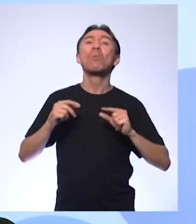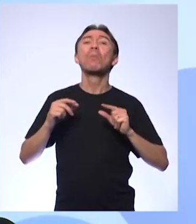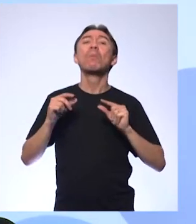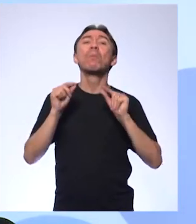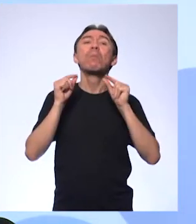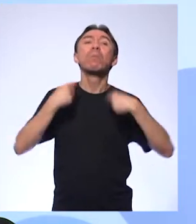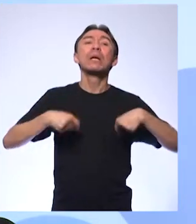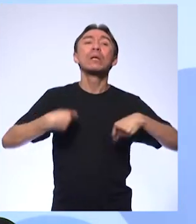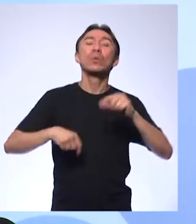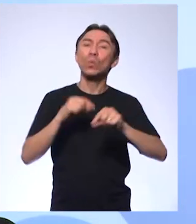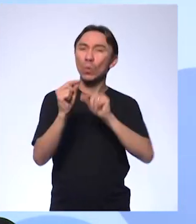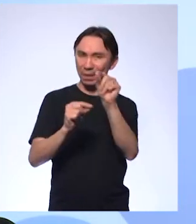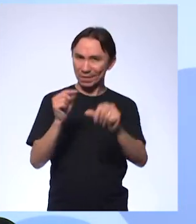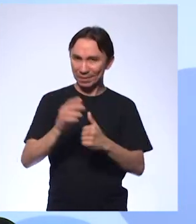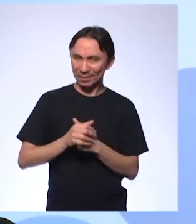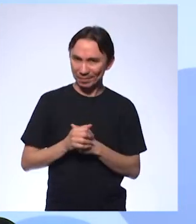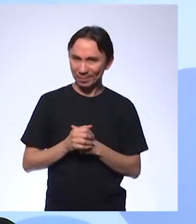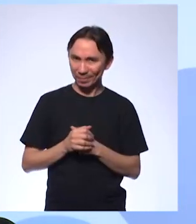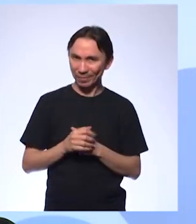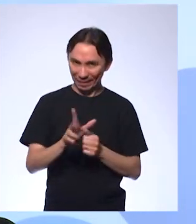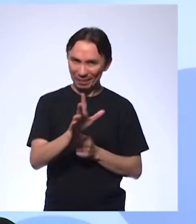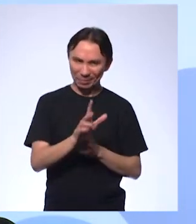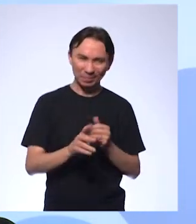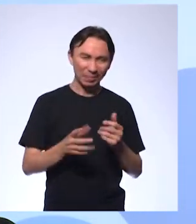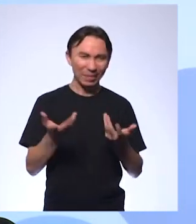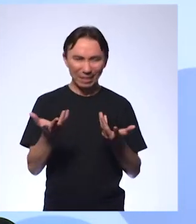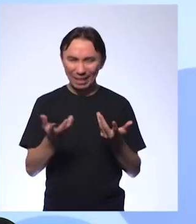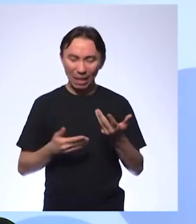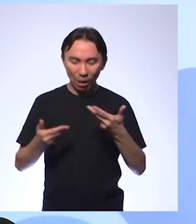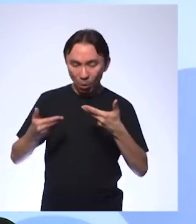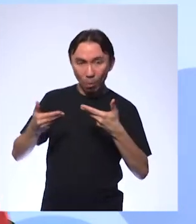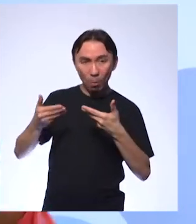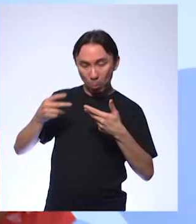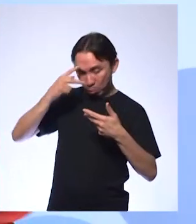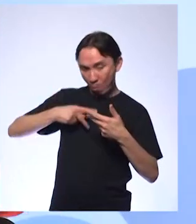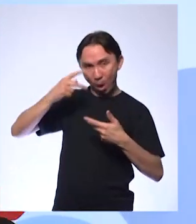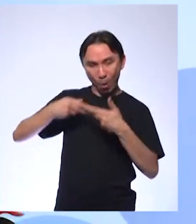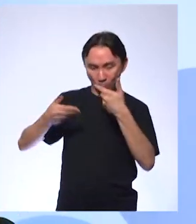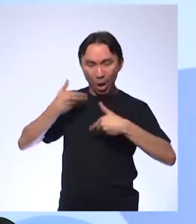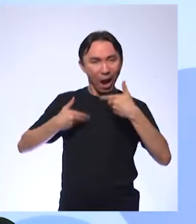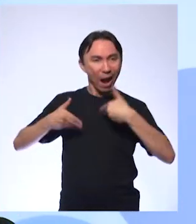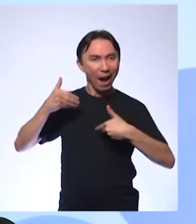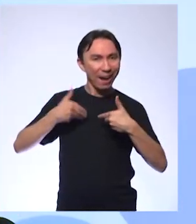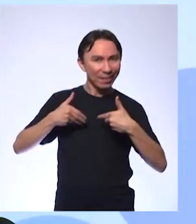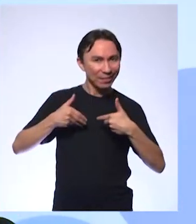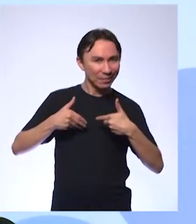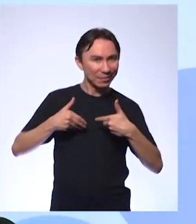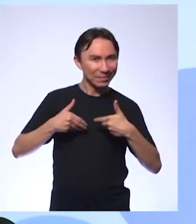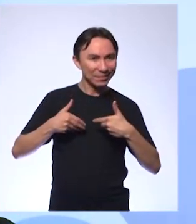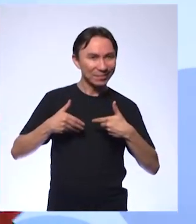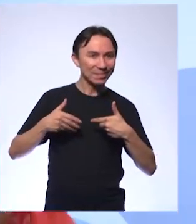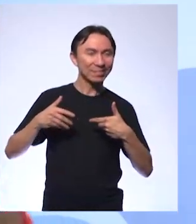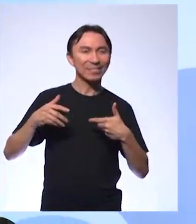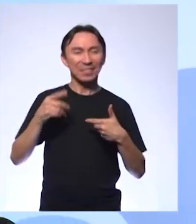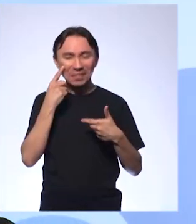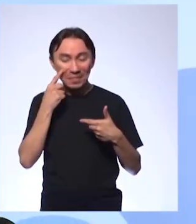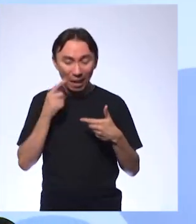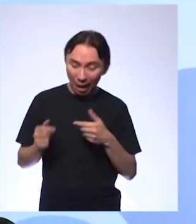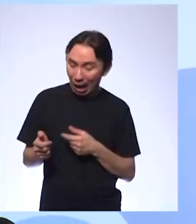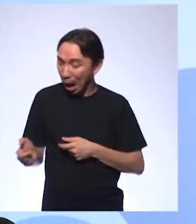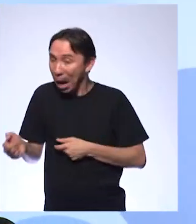si. E para falar um pouquinho sobre isso, sobre a questão do autocuidado, estou até procurando aqui o aparelhinho